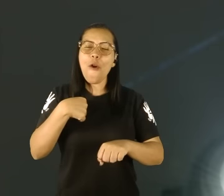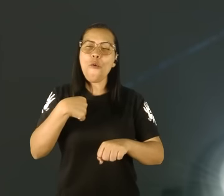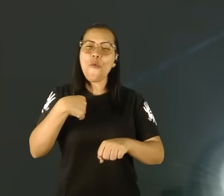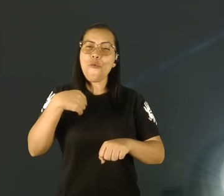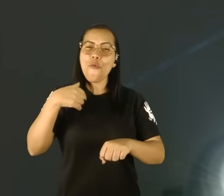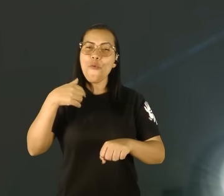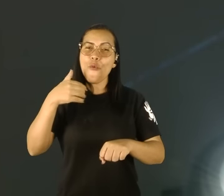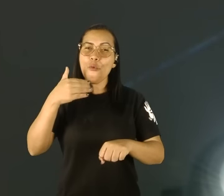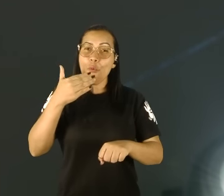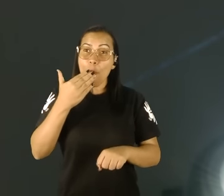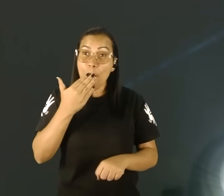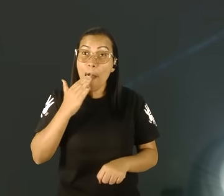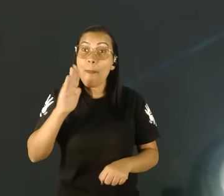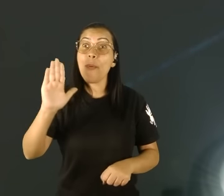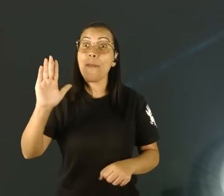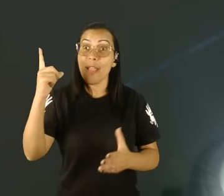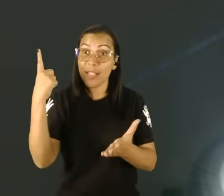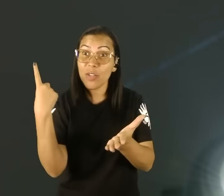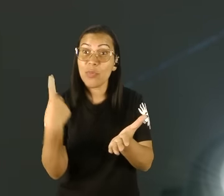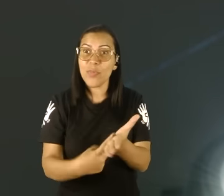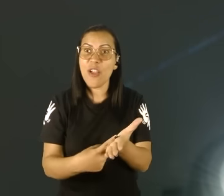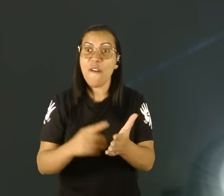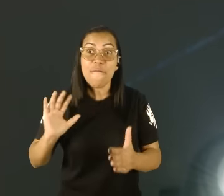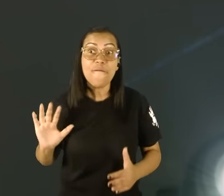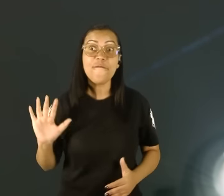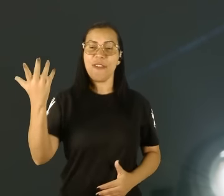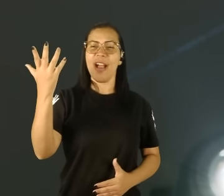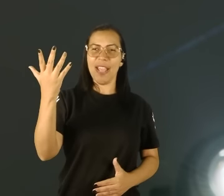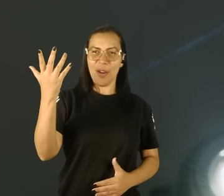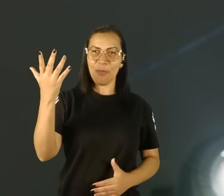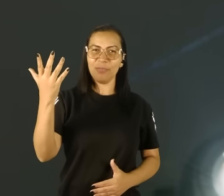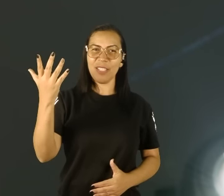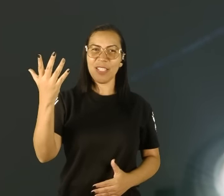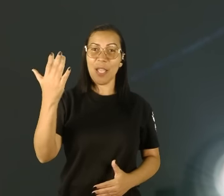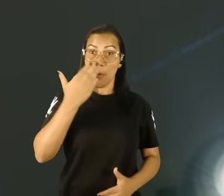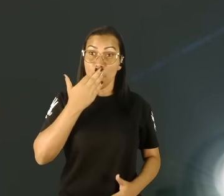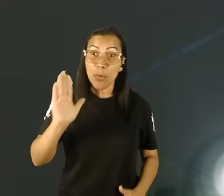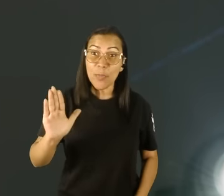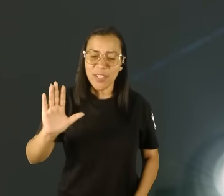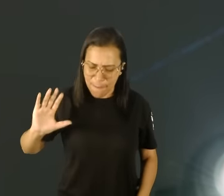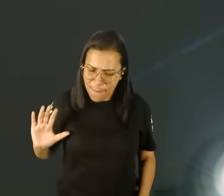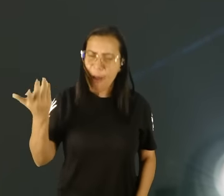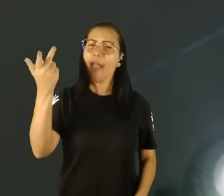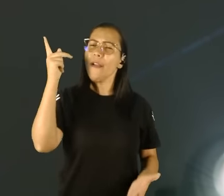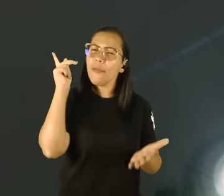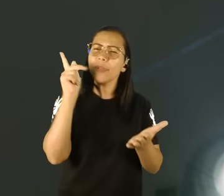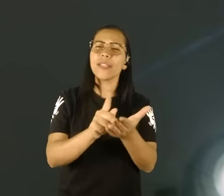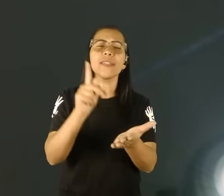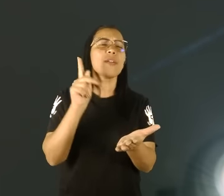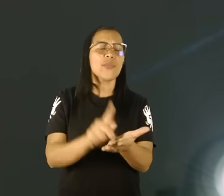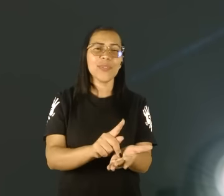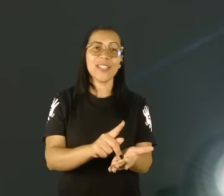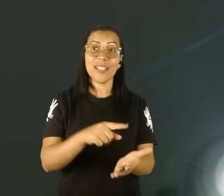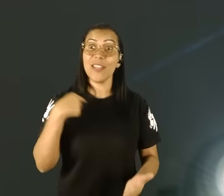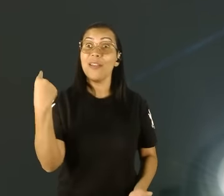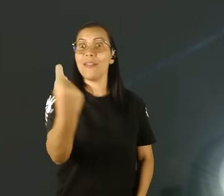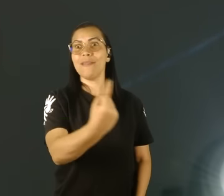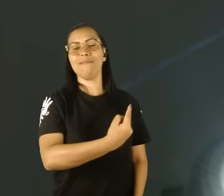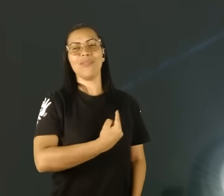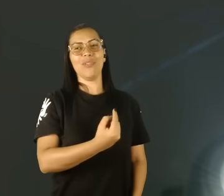deixarei. O Eterno não brinca com quem Ele escolhe. O Eterno não abandona quem